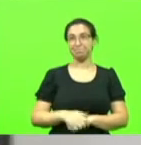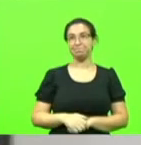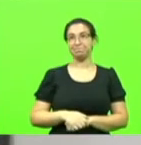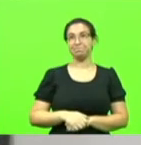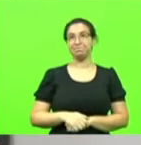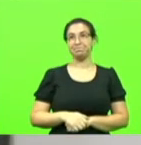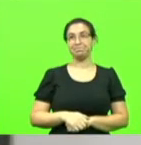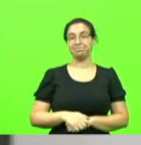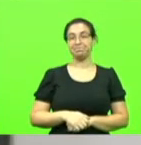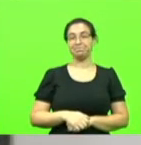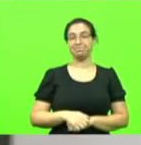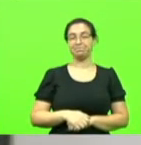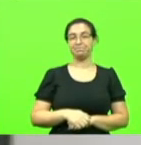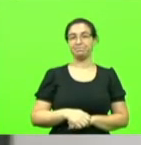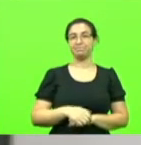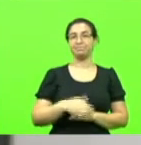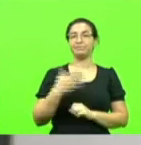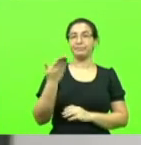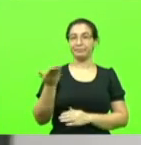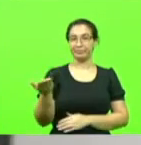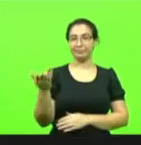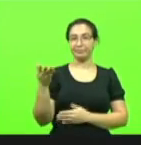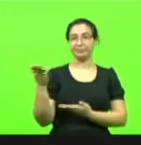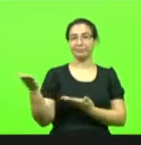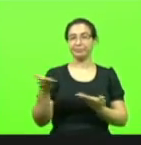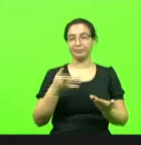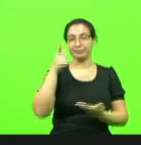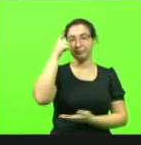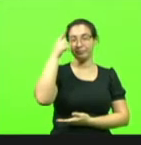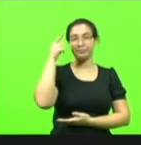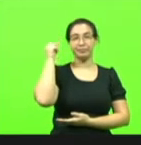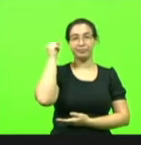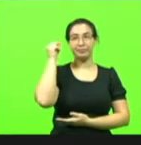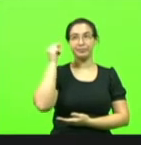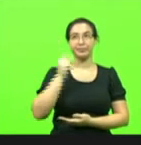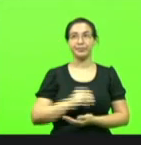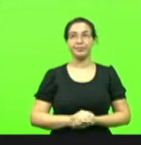a relatora deputada Dirce heiderscheidt e